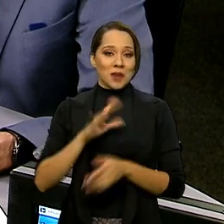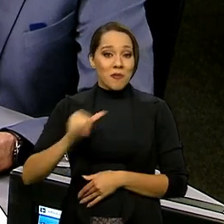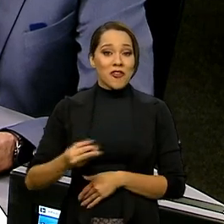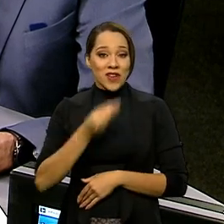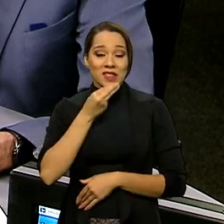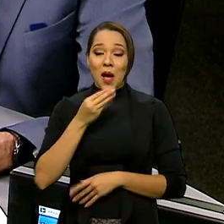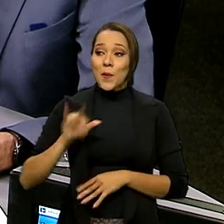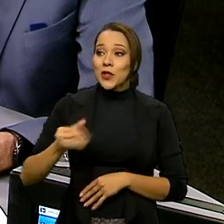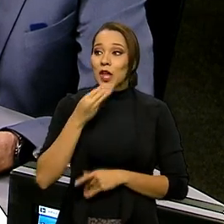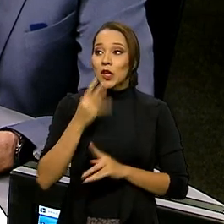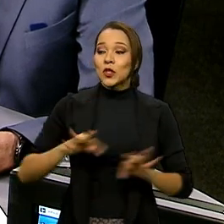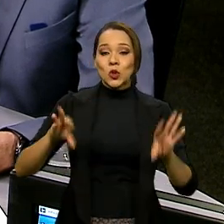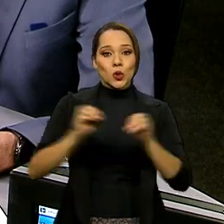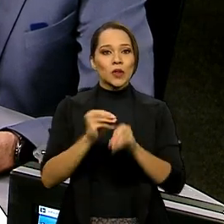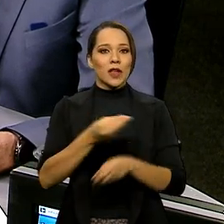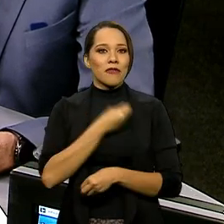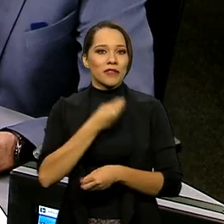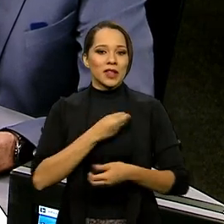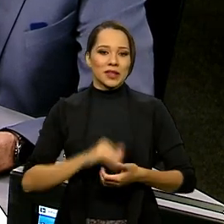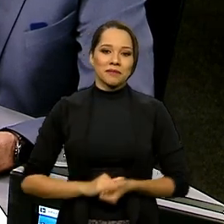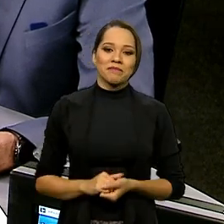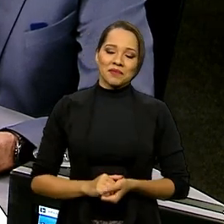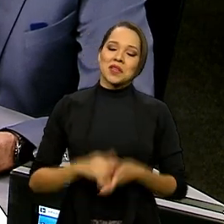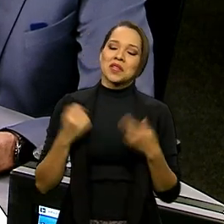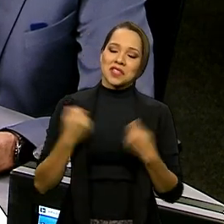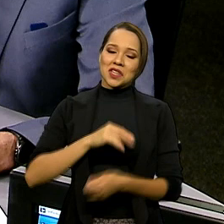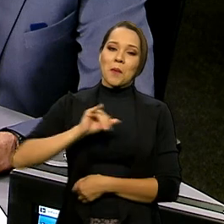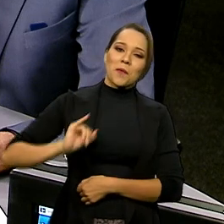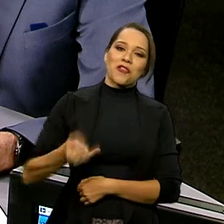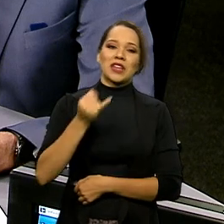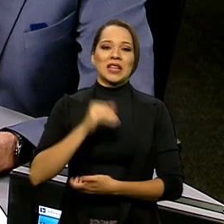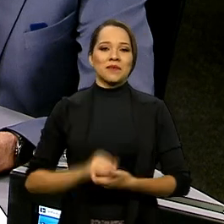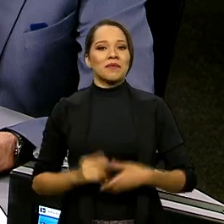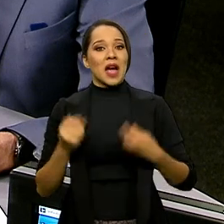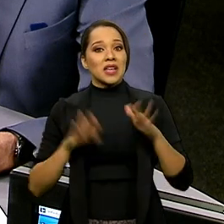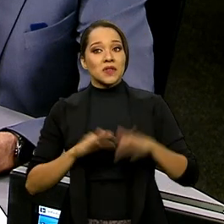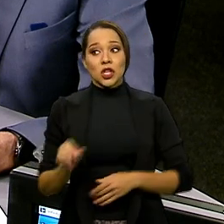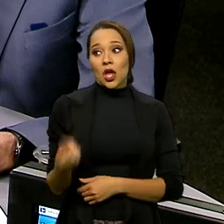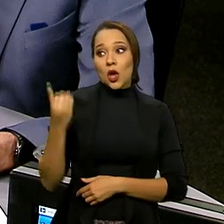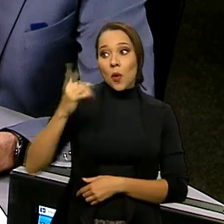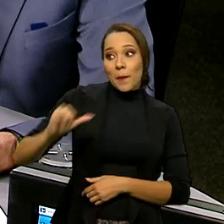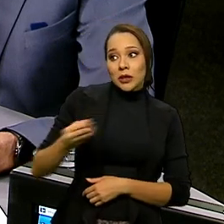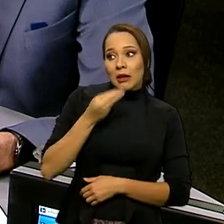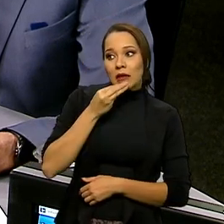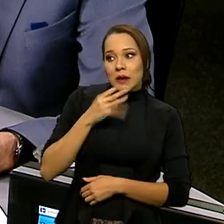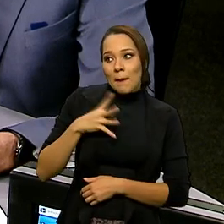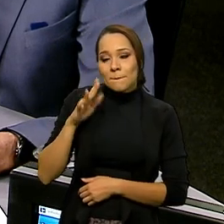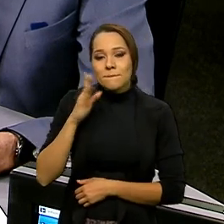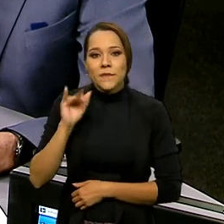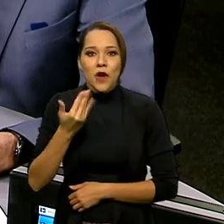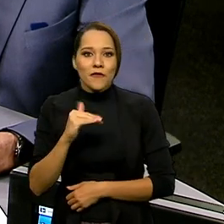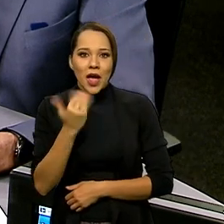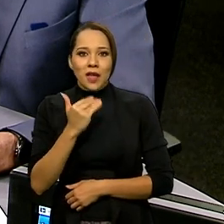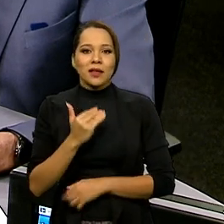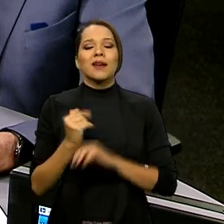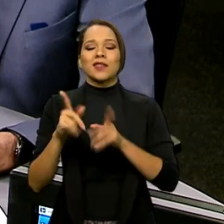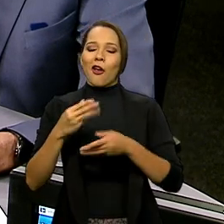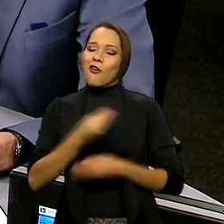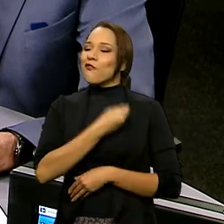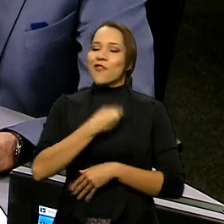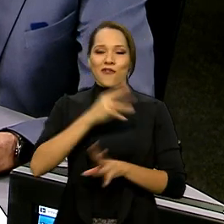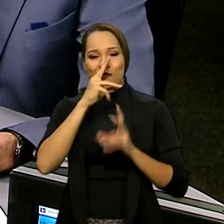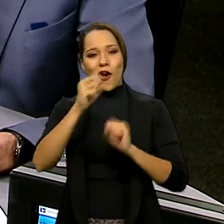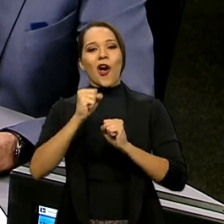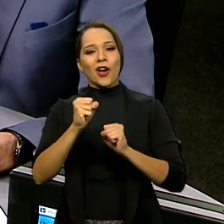aproveitar todas as oportunidades, né, da vida. Né. A gente tem oportunidade, às vezes a gente só tem uma, então, poxa, eu vivo intensamente,